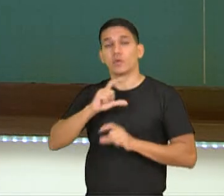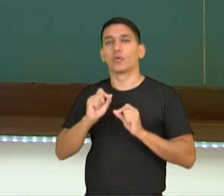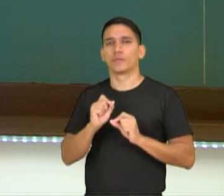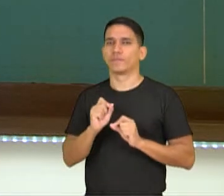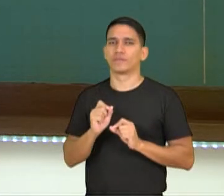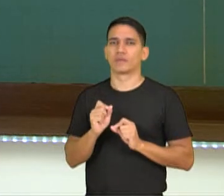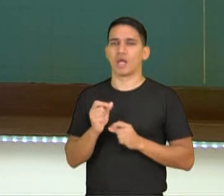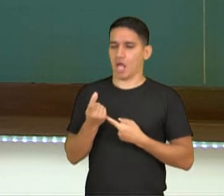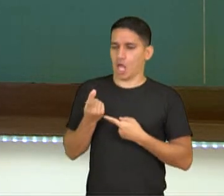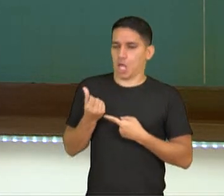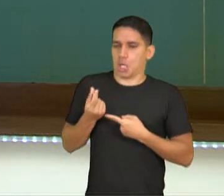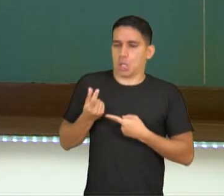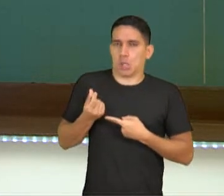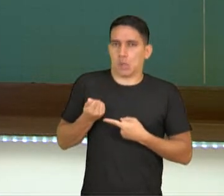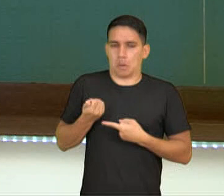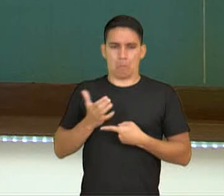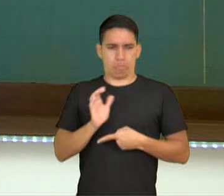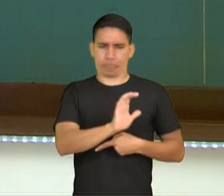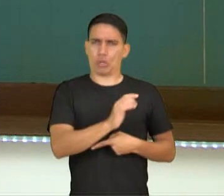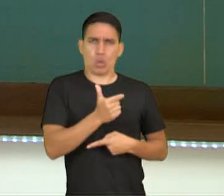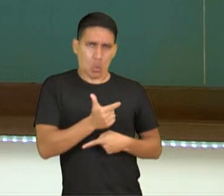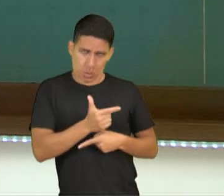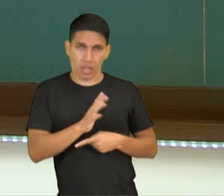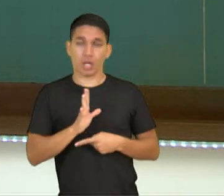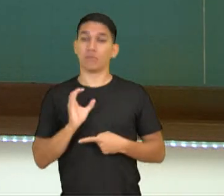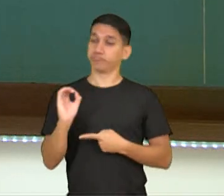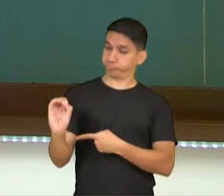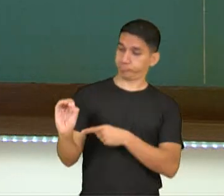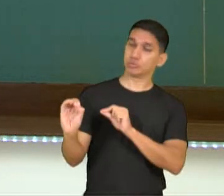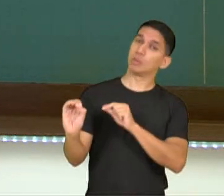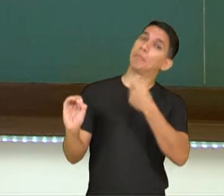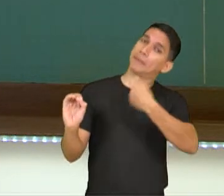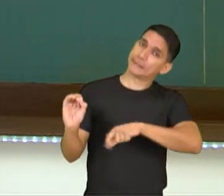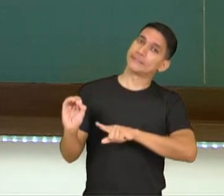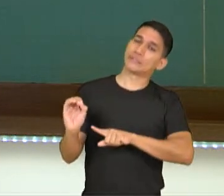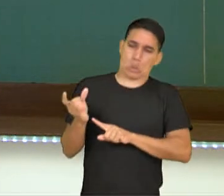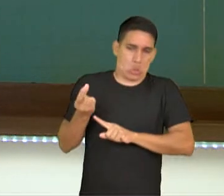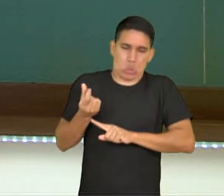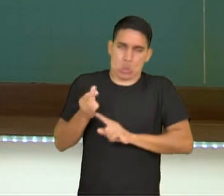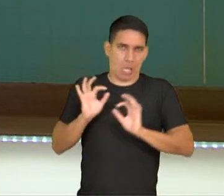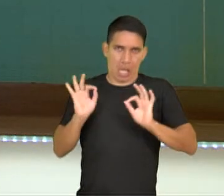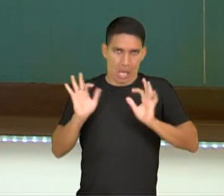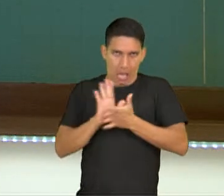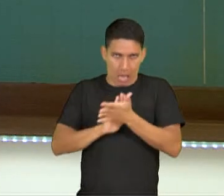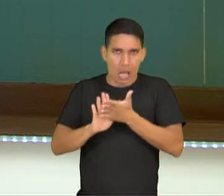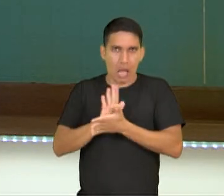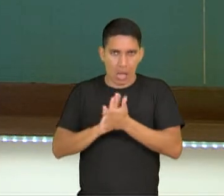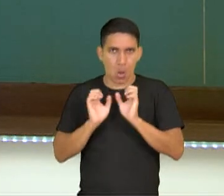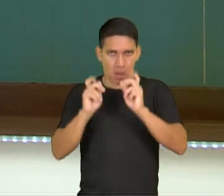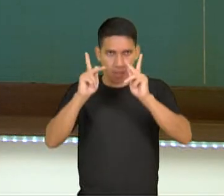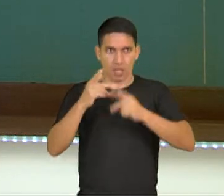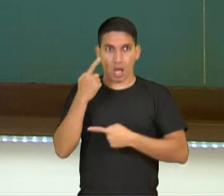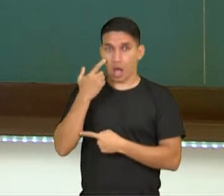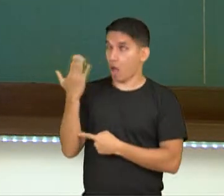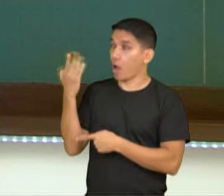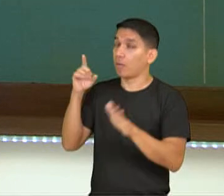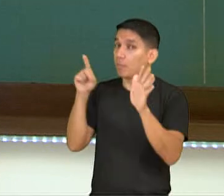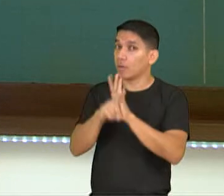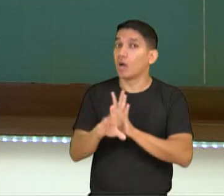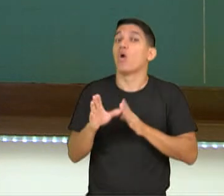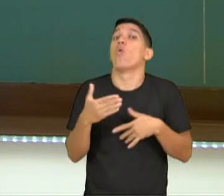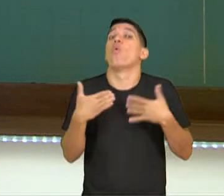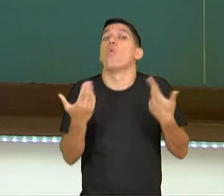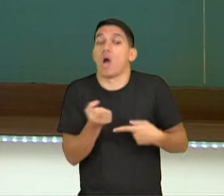custo, então o nosso custo de x ele tem que ser igual a zero, Não tem custo, é isso que a gente, olha lá a pergunta. Qual é